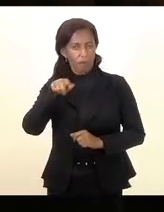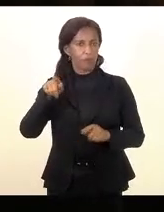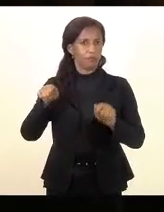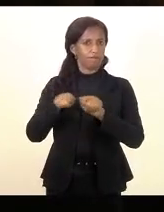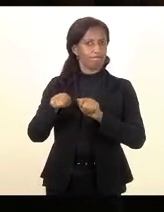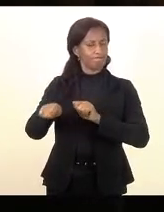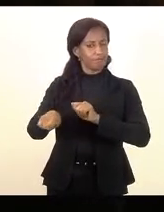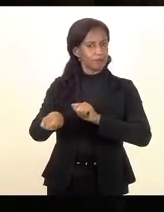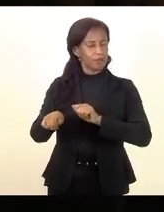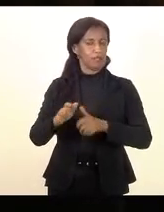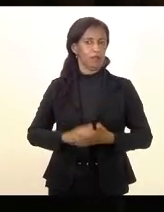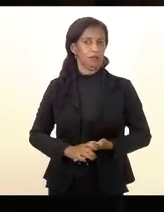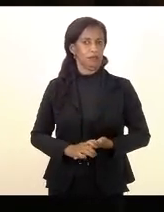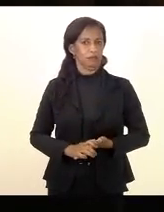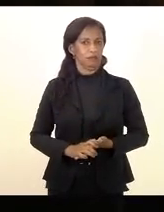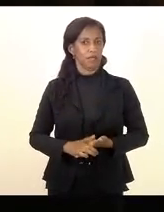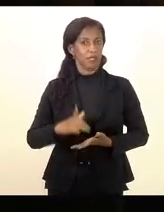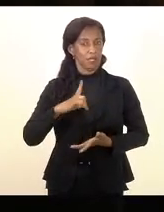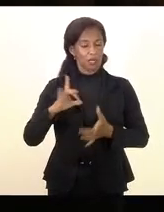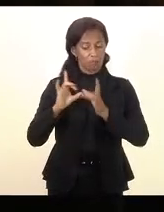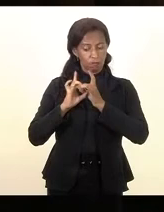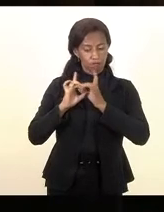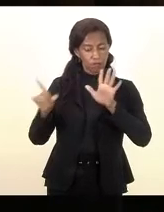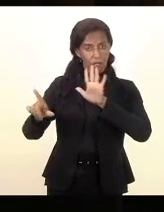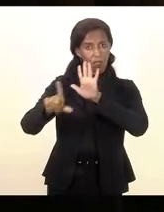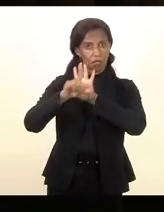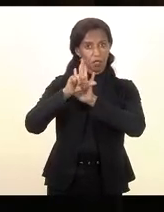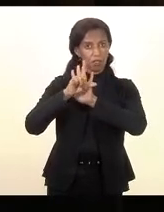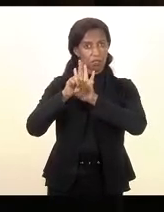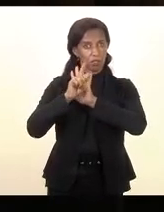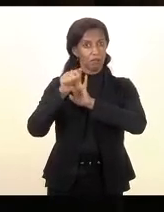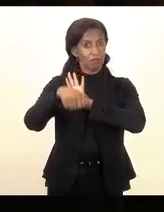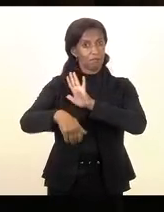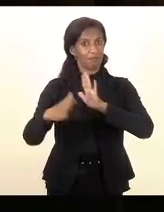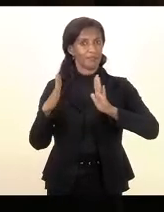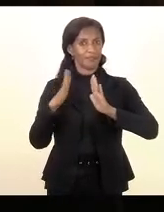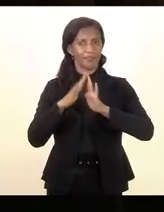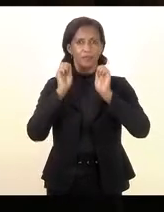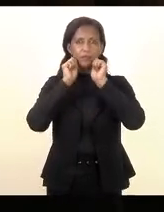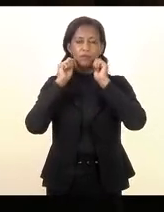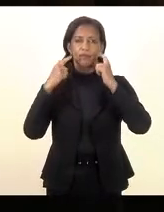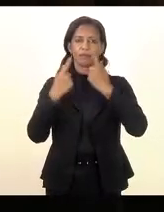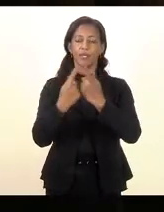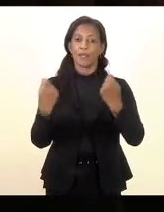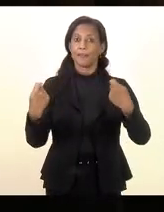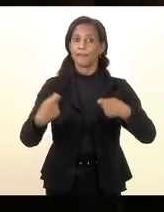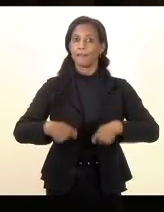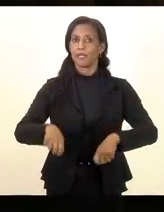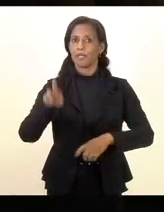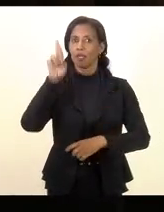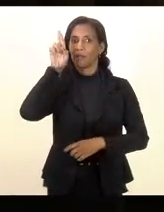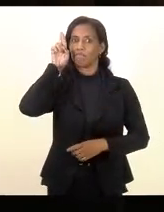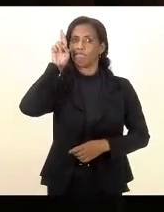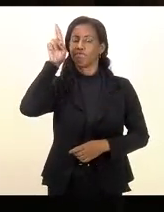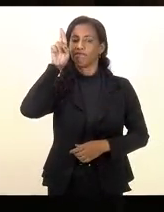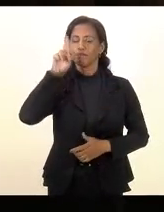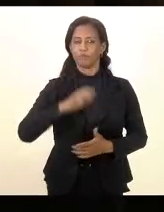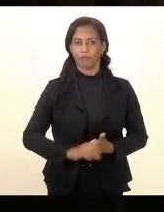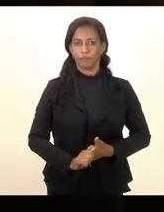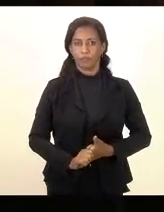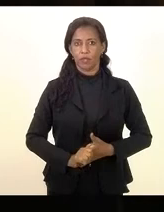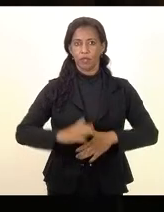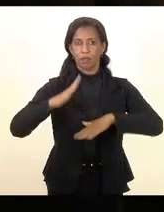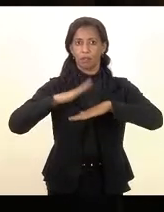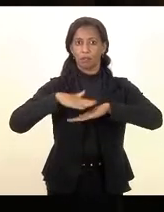é órgão de Estado ter essa autonomia legislada inclusive nesta casa precisa assumir a sua responsabilidade de